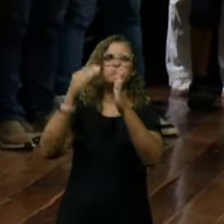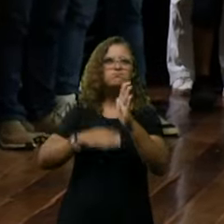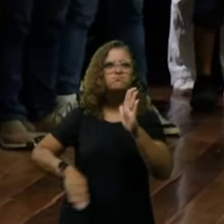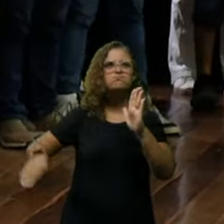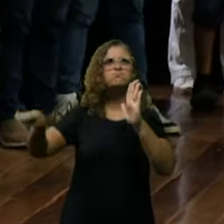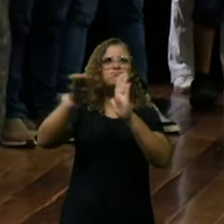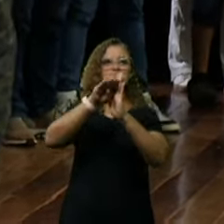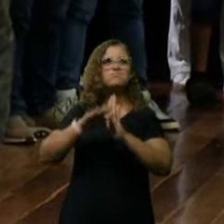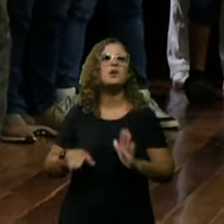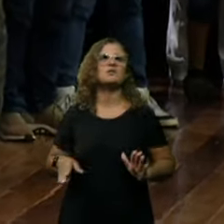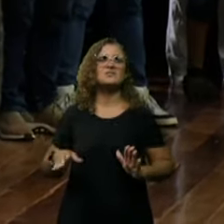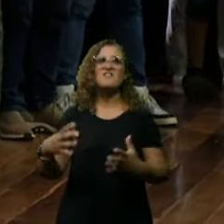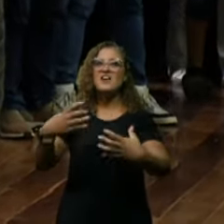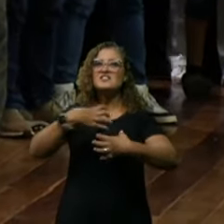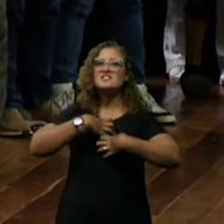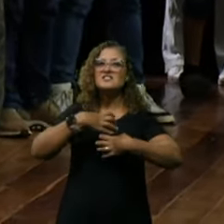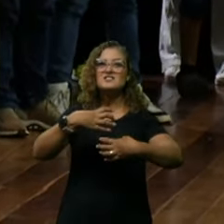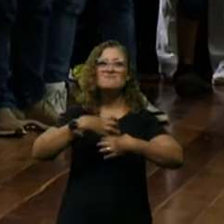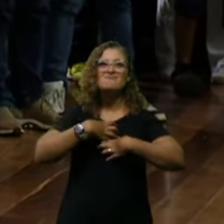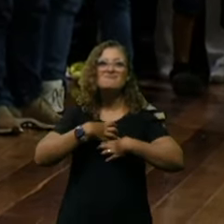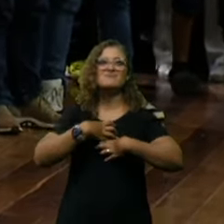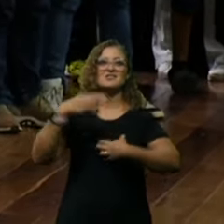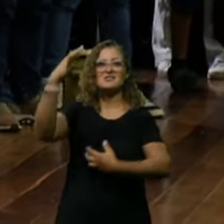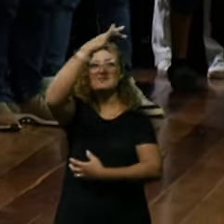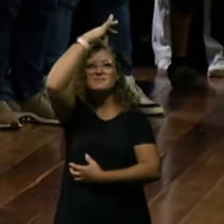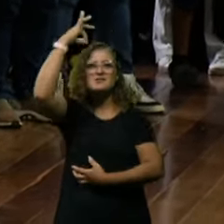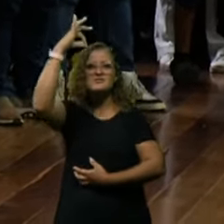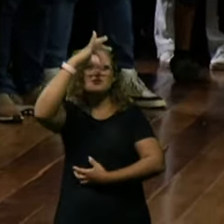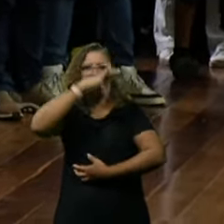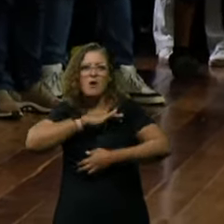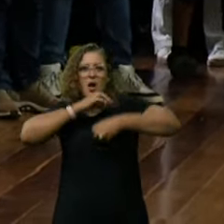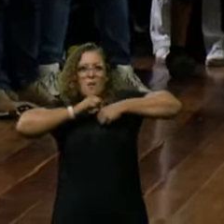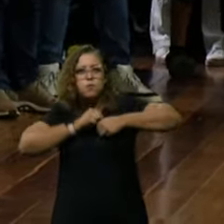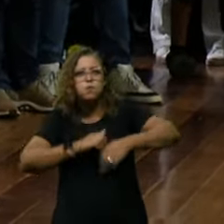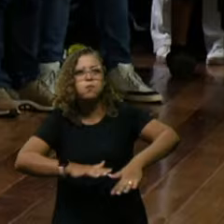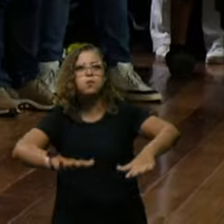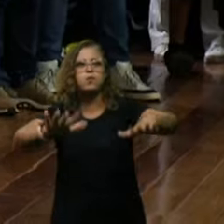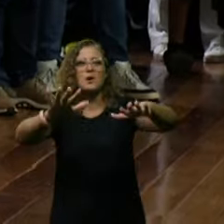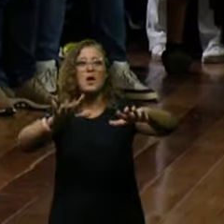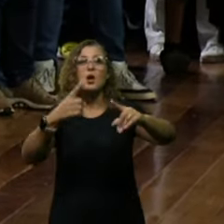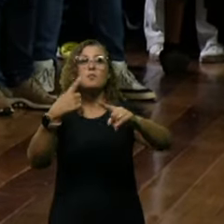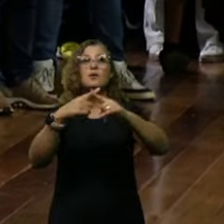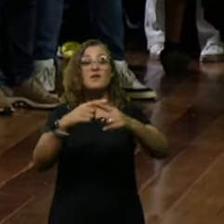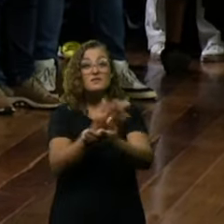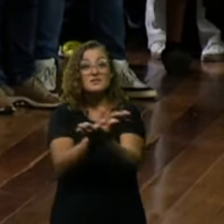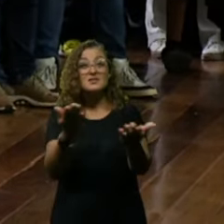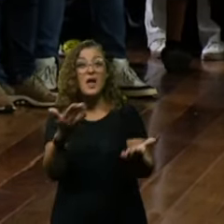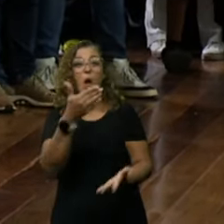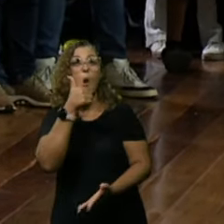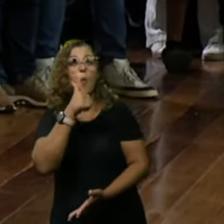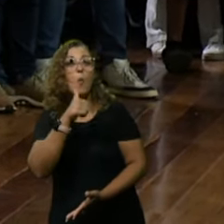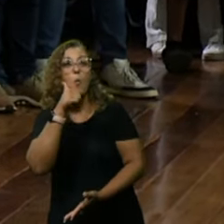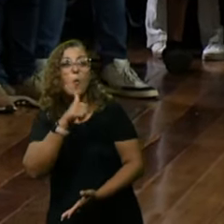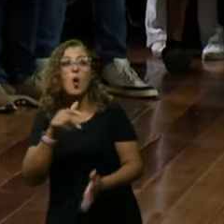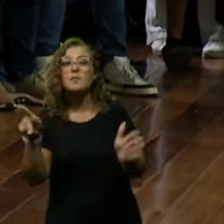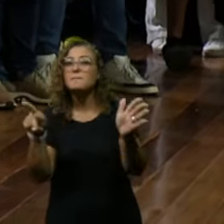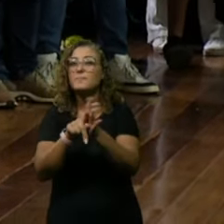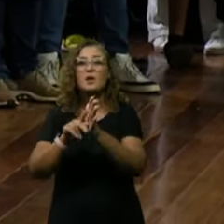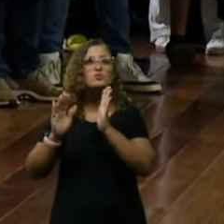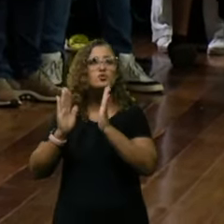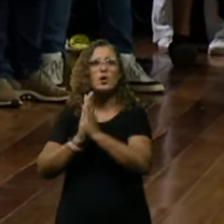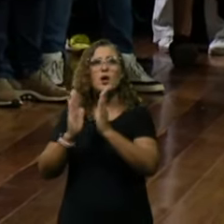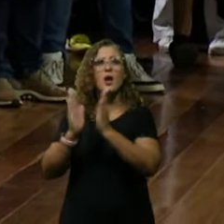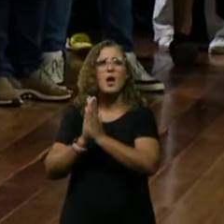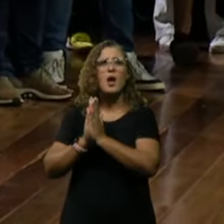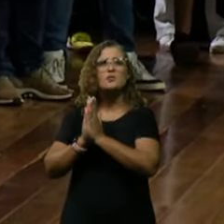Rio fluindo através de você é porque você é um homem de oração se você é um homem que busca a